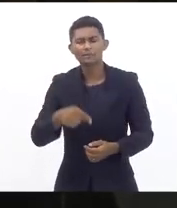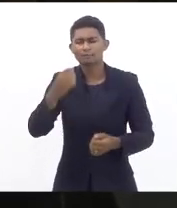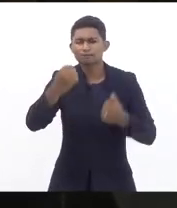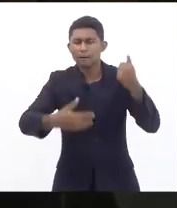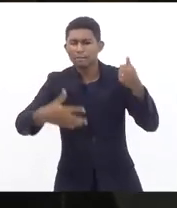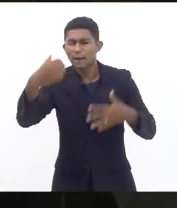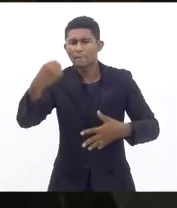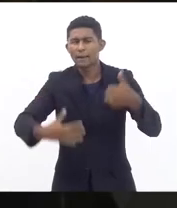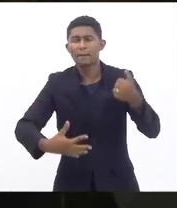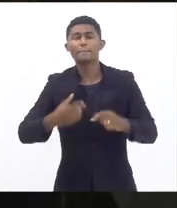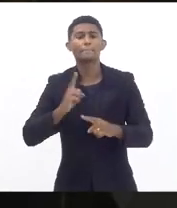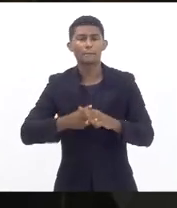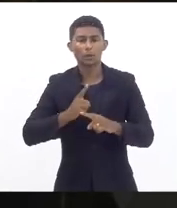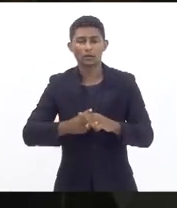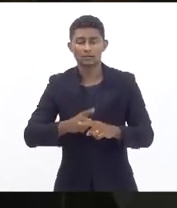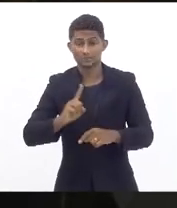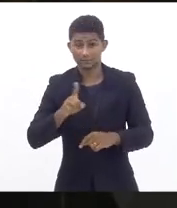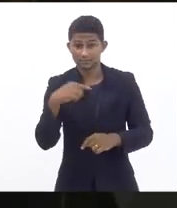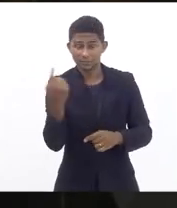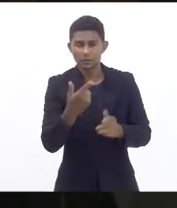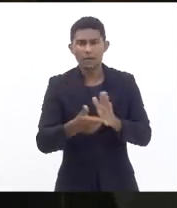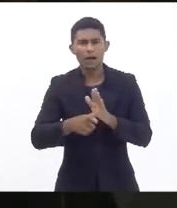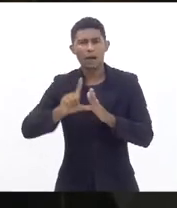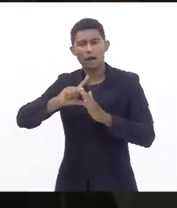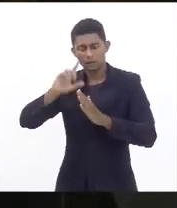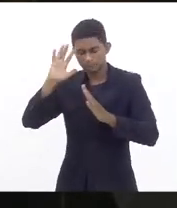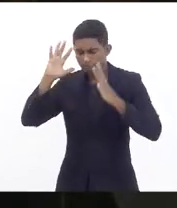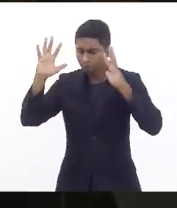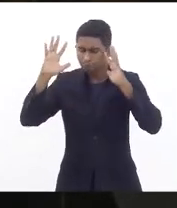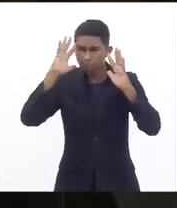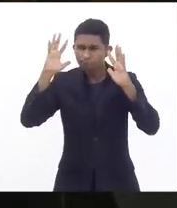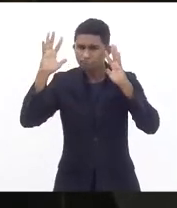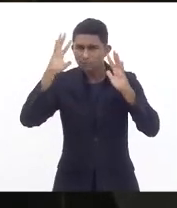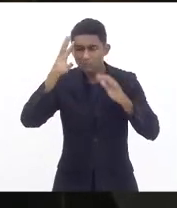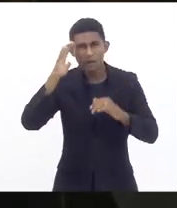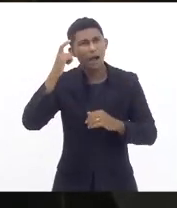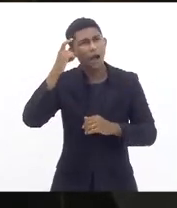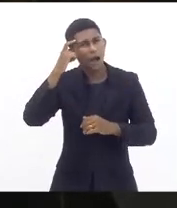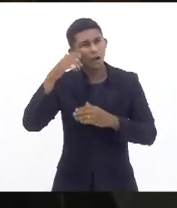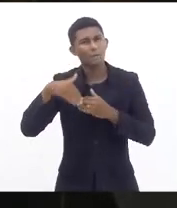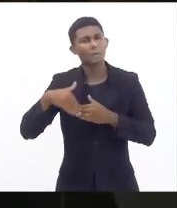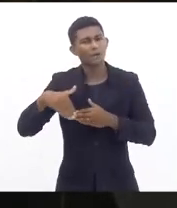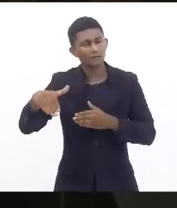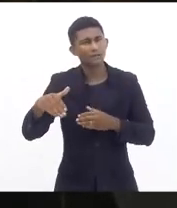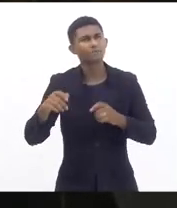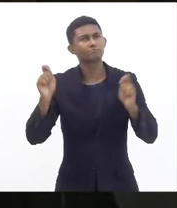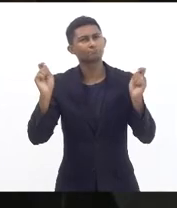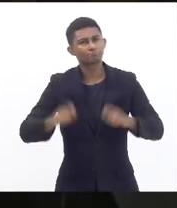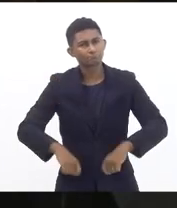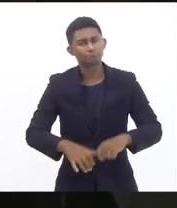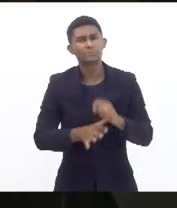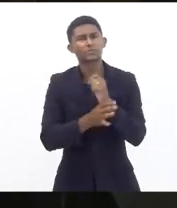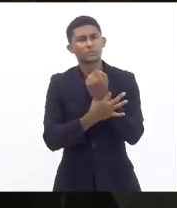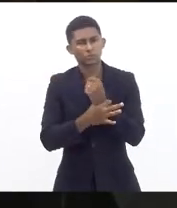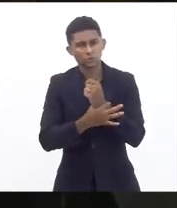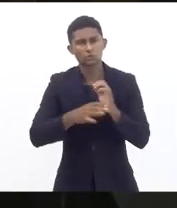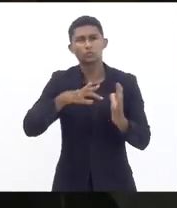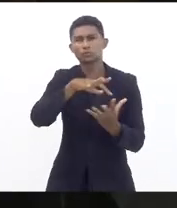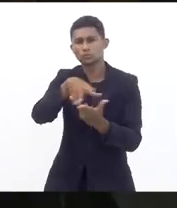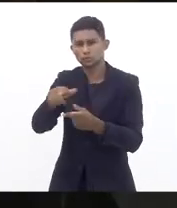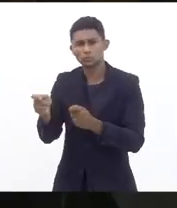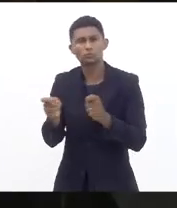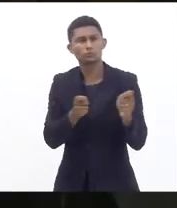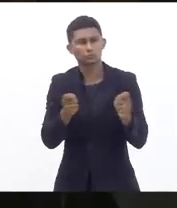a gente imaginava e tinha algumas seguranças em torno da economia